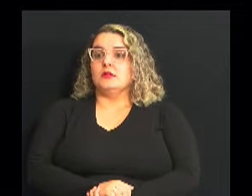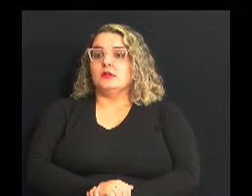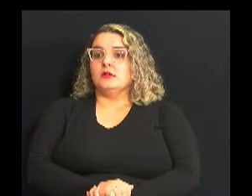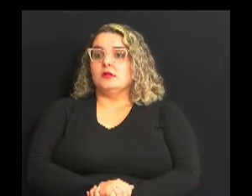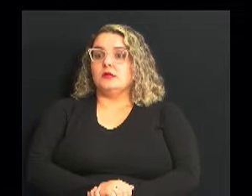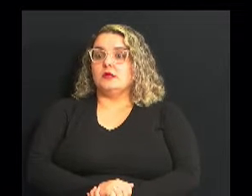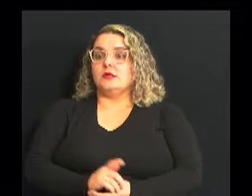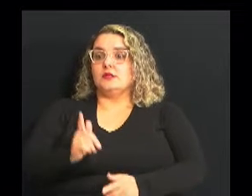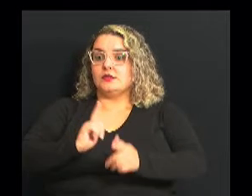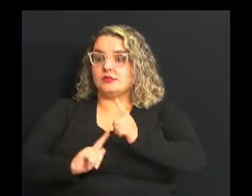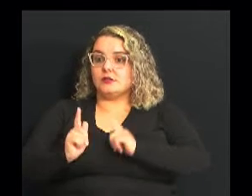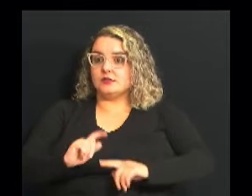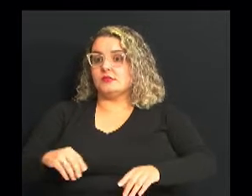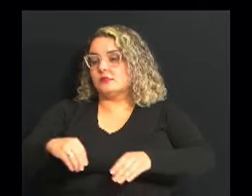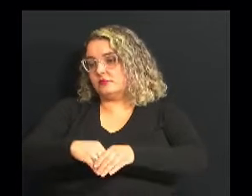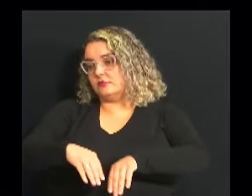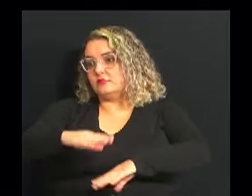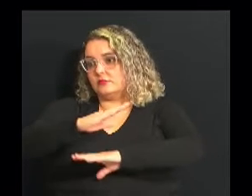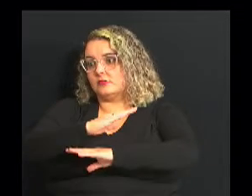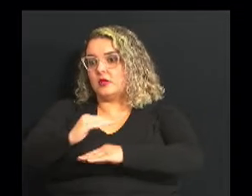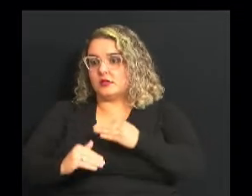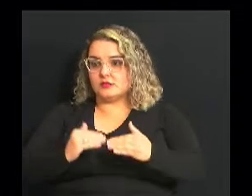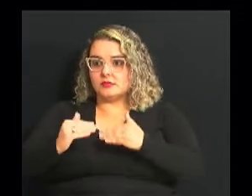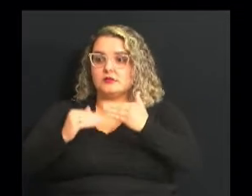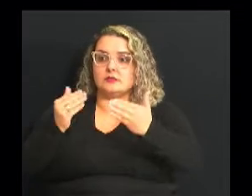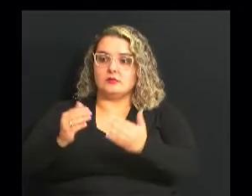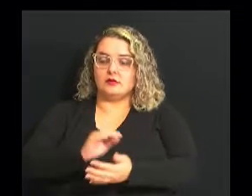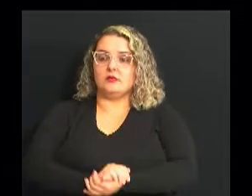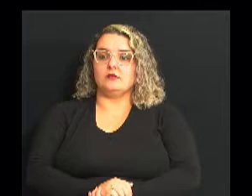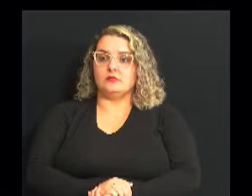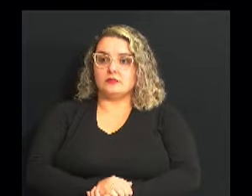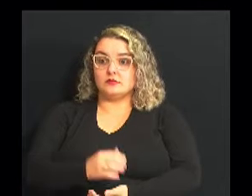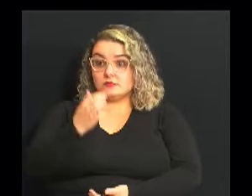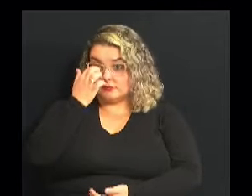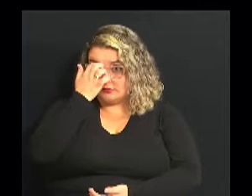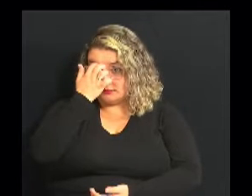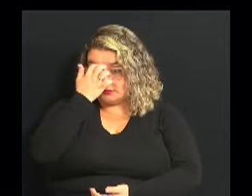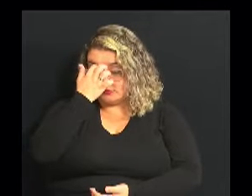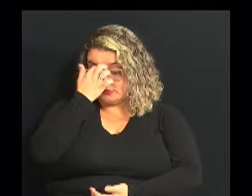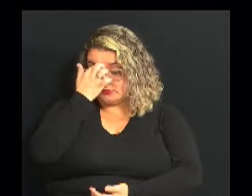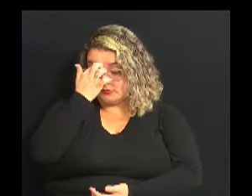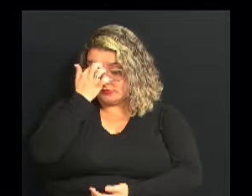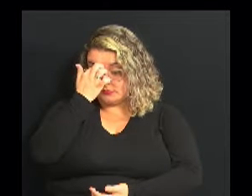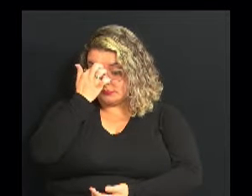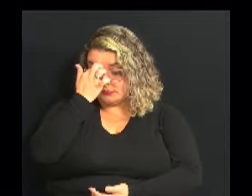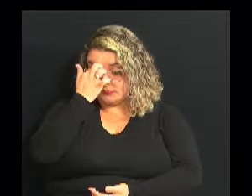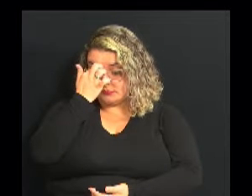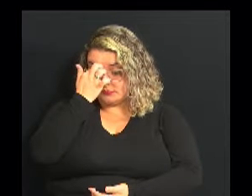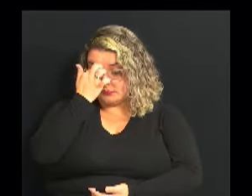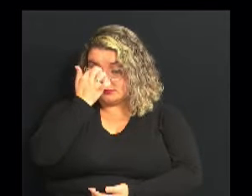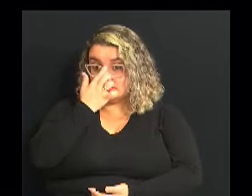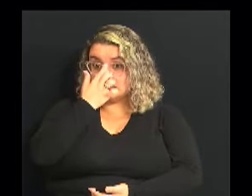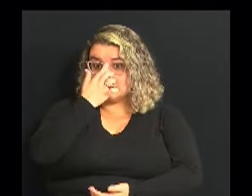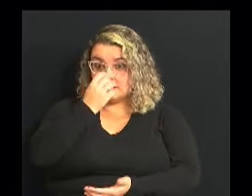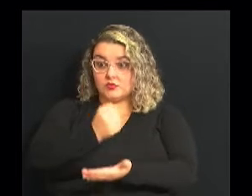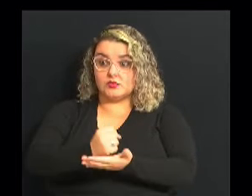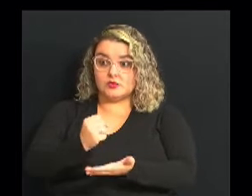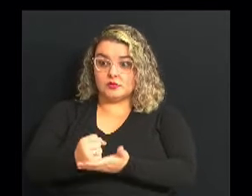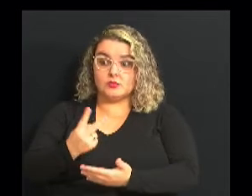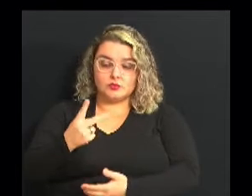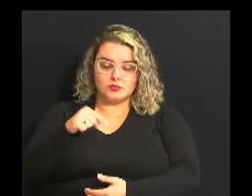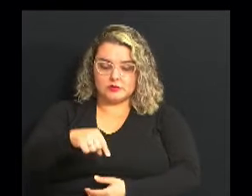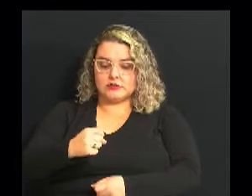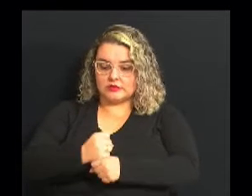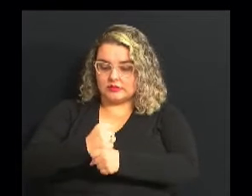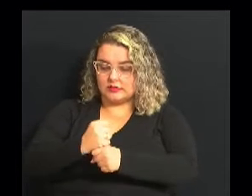né? Porém, desenvolve muito, né? Então, de contratações, apenas 2 esse ano, né?